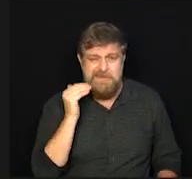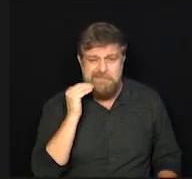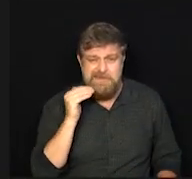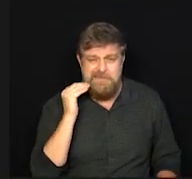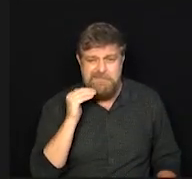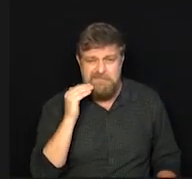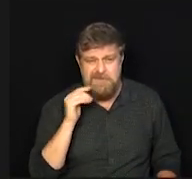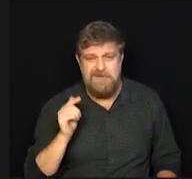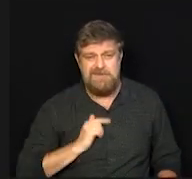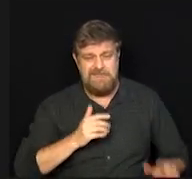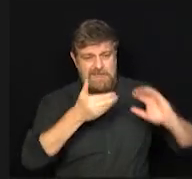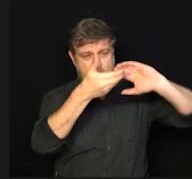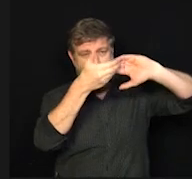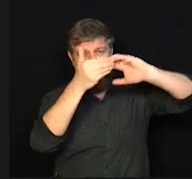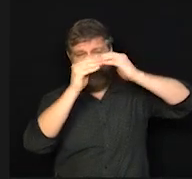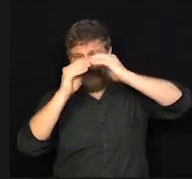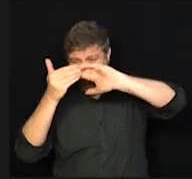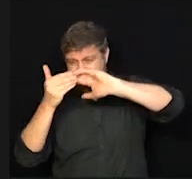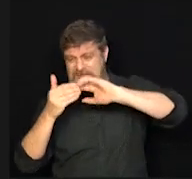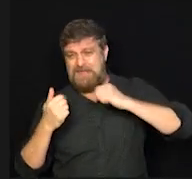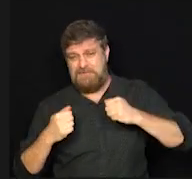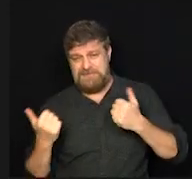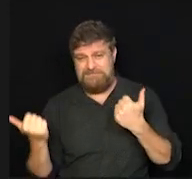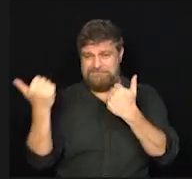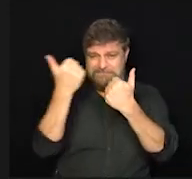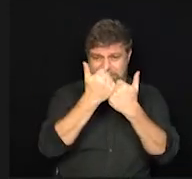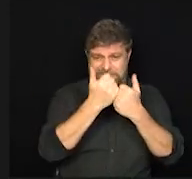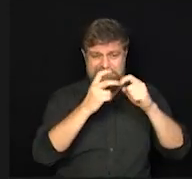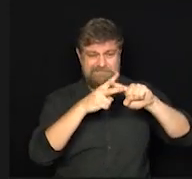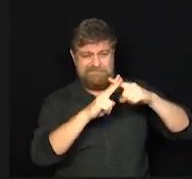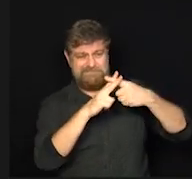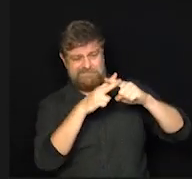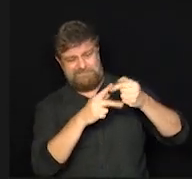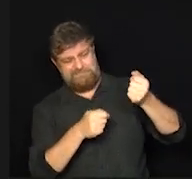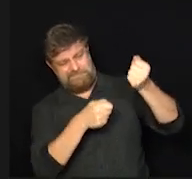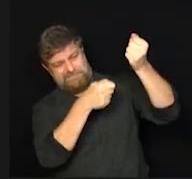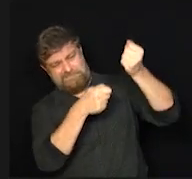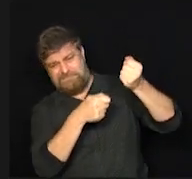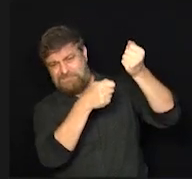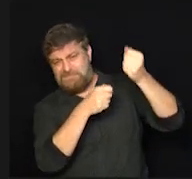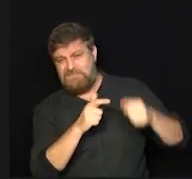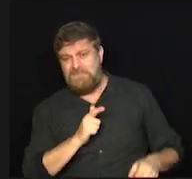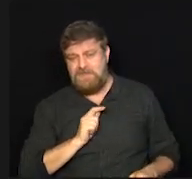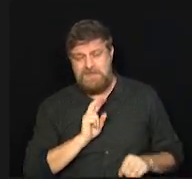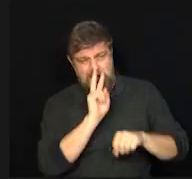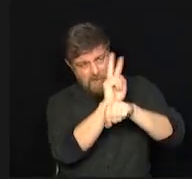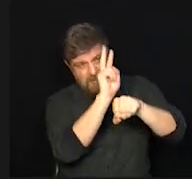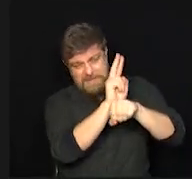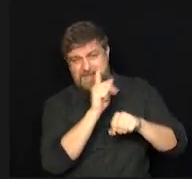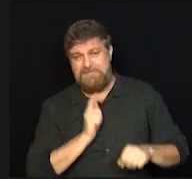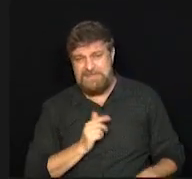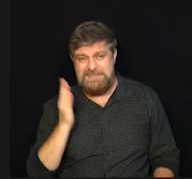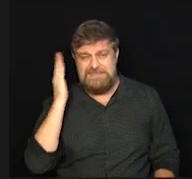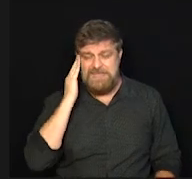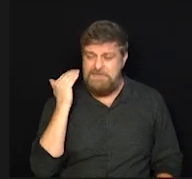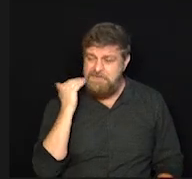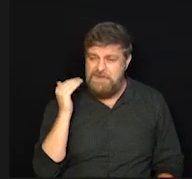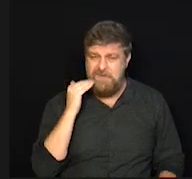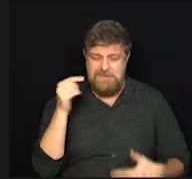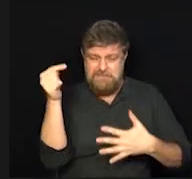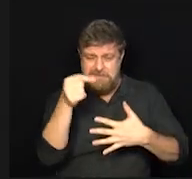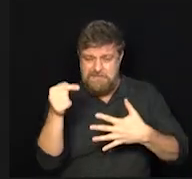desde telhado desde manutenção mais do que apesar dessas precariedade o